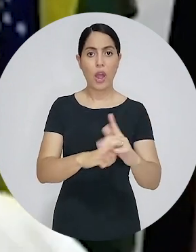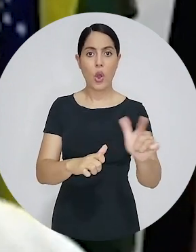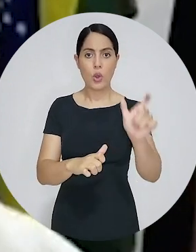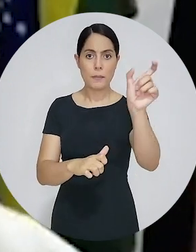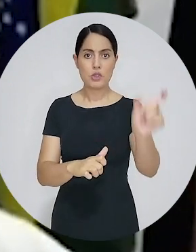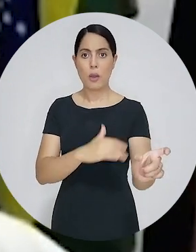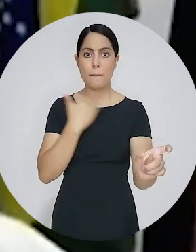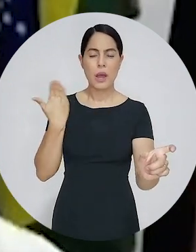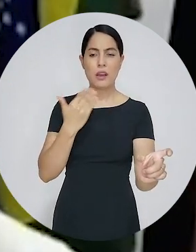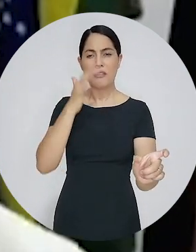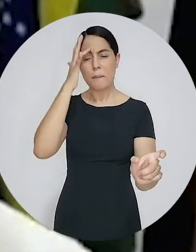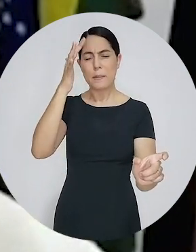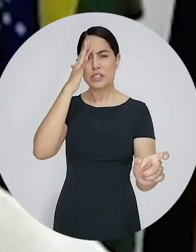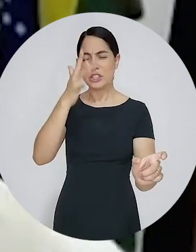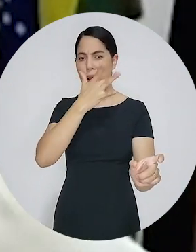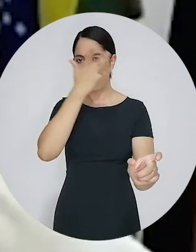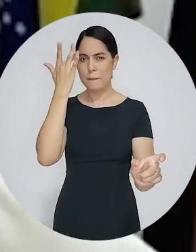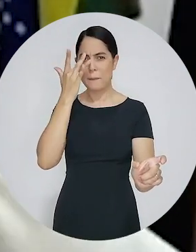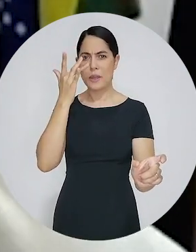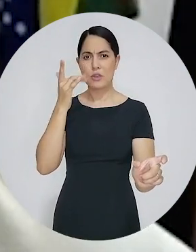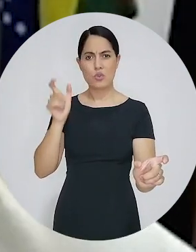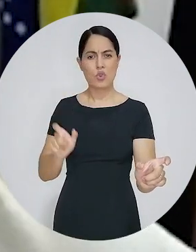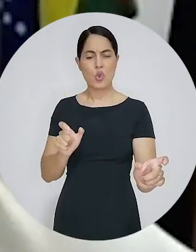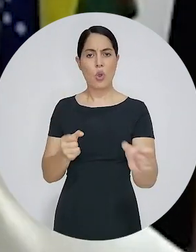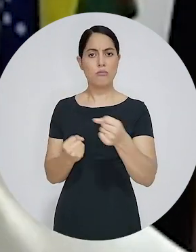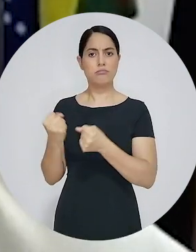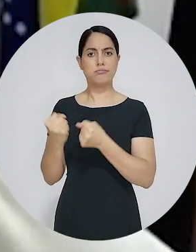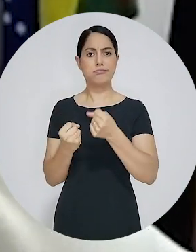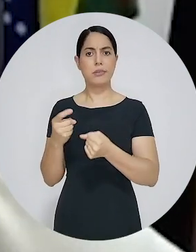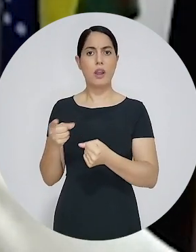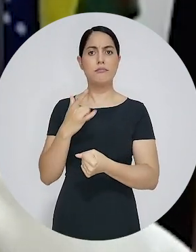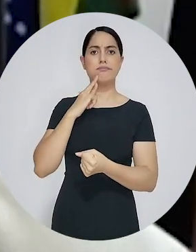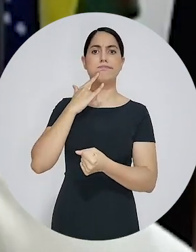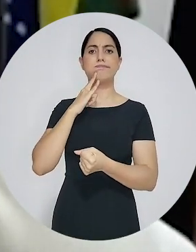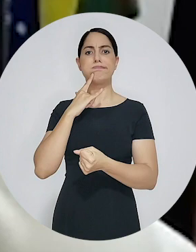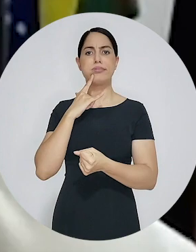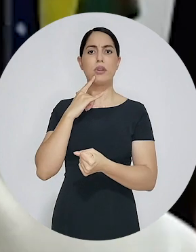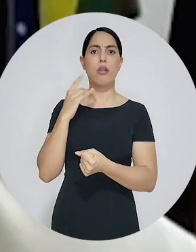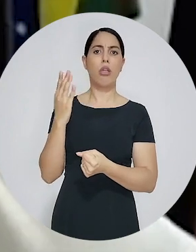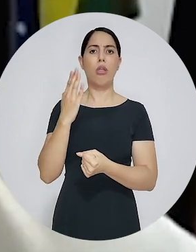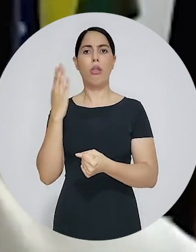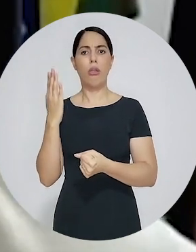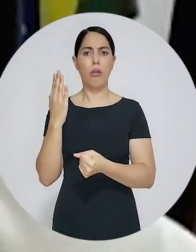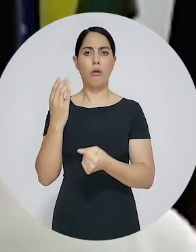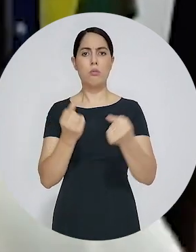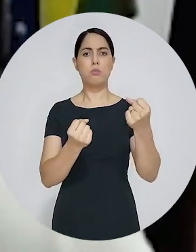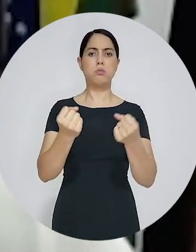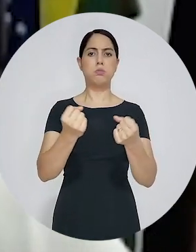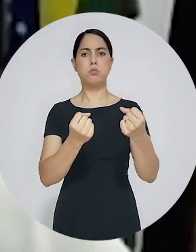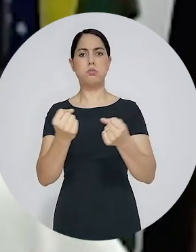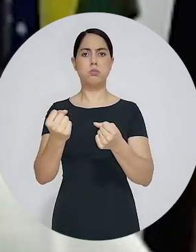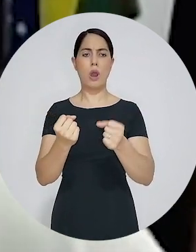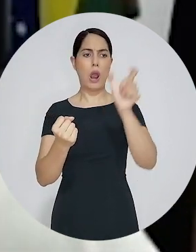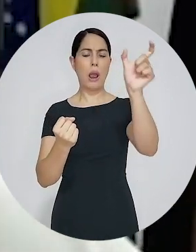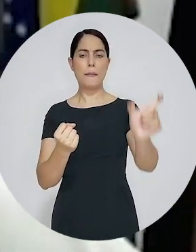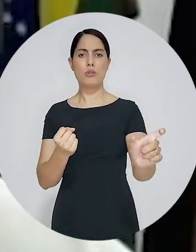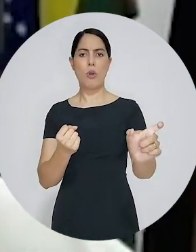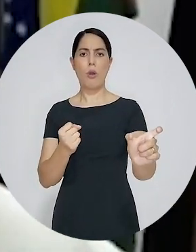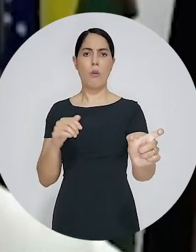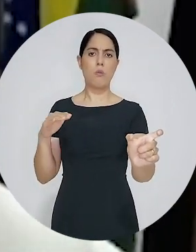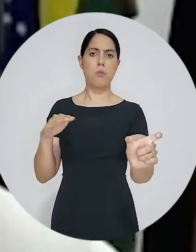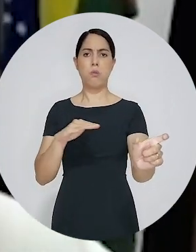motorista estivesse embriagado, ele poderia ser condenado a uma pena privativa de liberdade de 5 anos a 8 anos